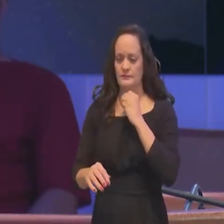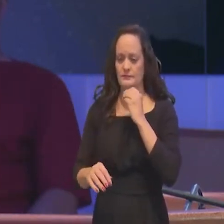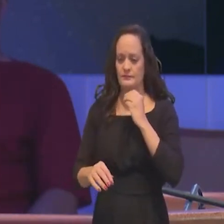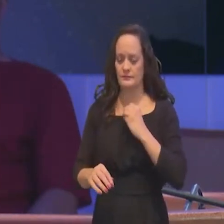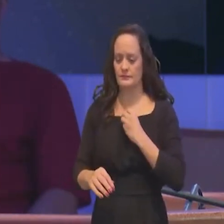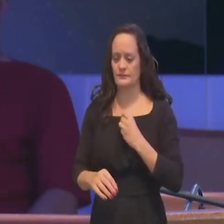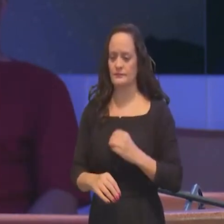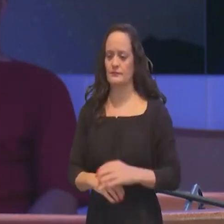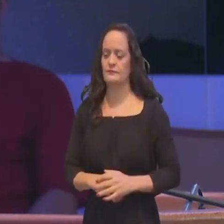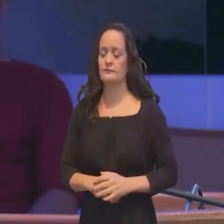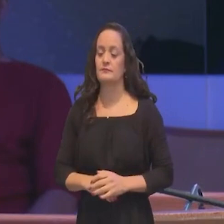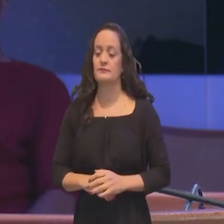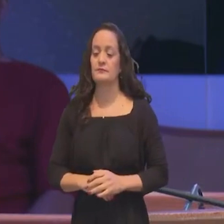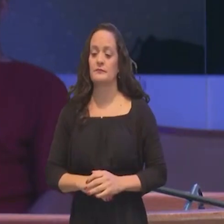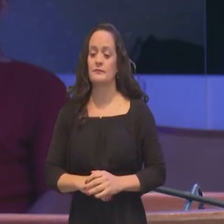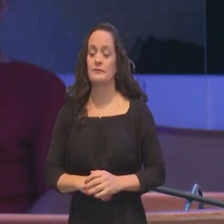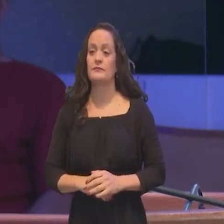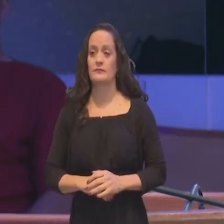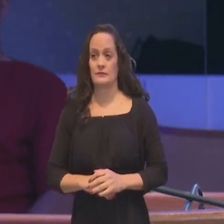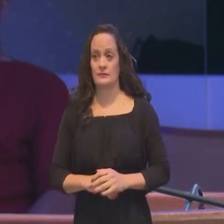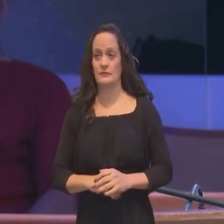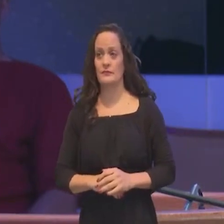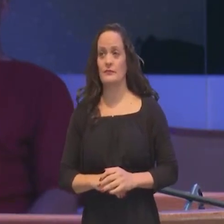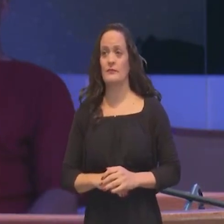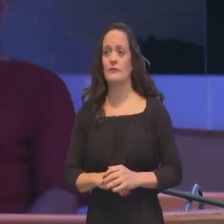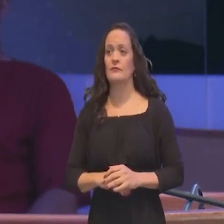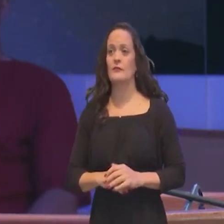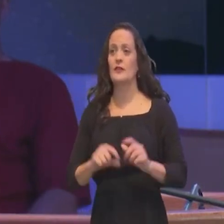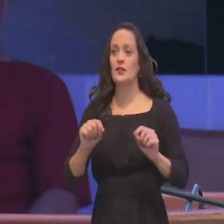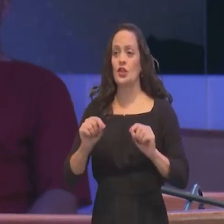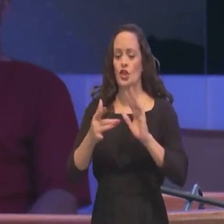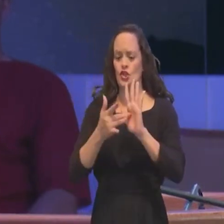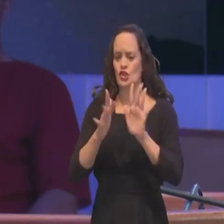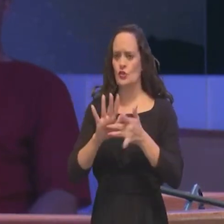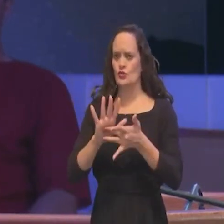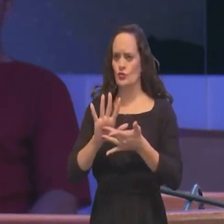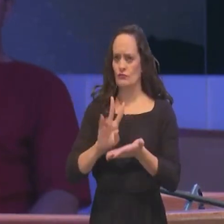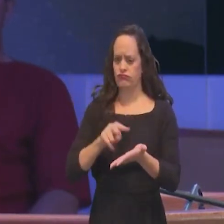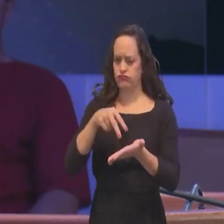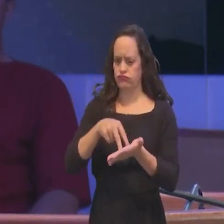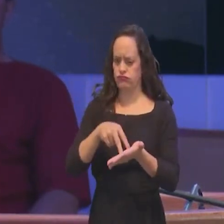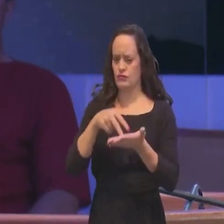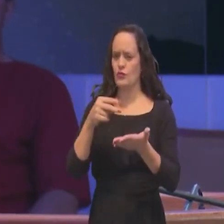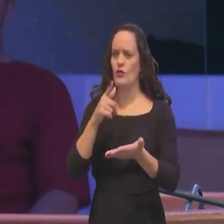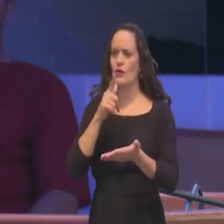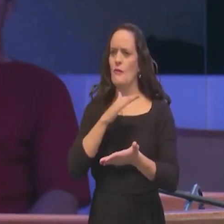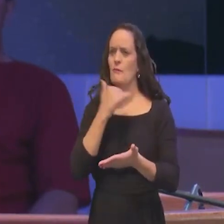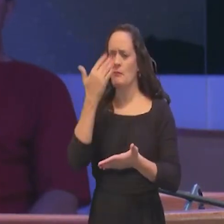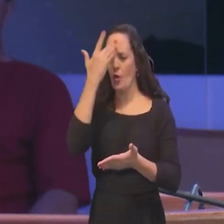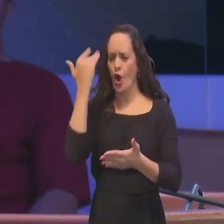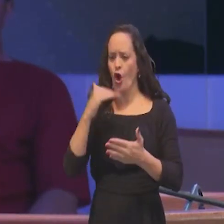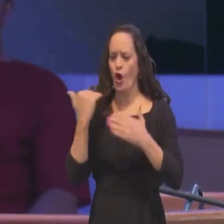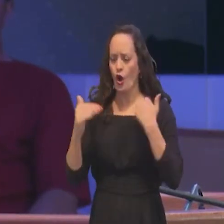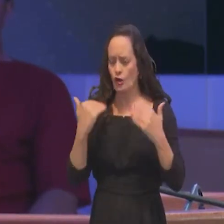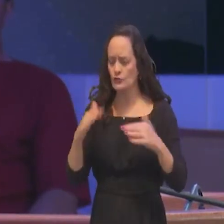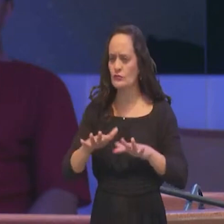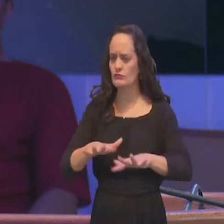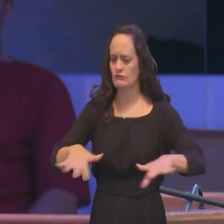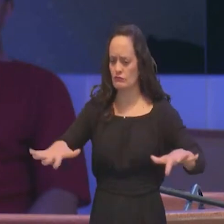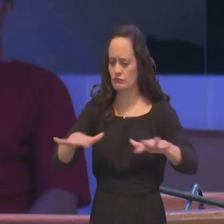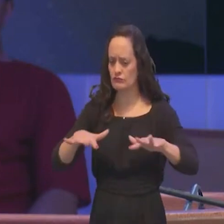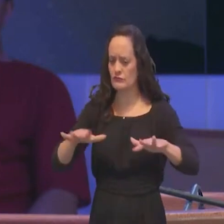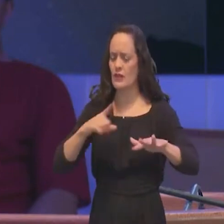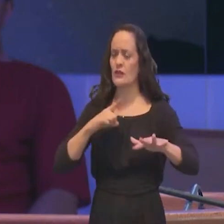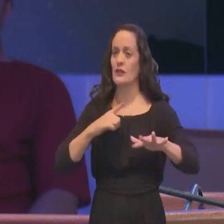Efésios 1, 20. O qual exerceu ele em Cristo, ressuscitando dentre os mortos e fazendo assentar à sua direita nos lugares